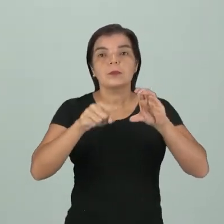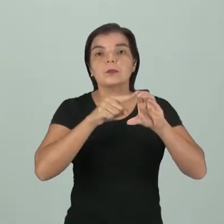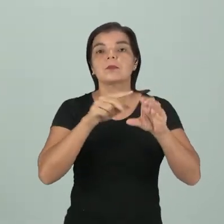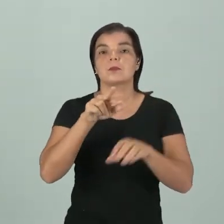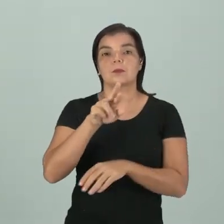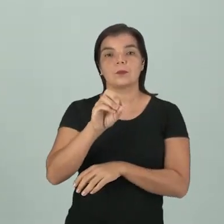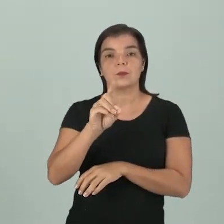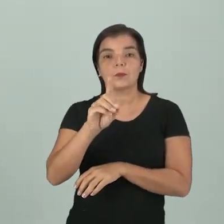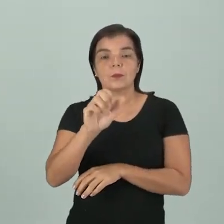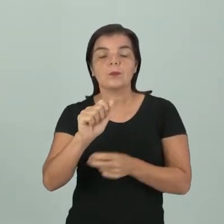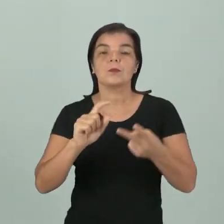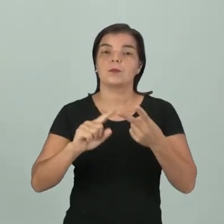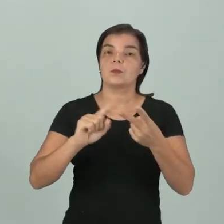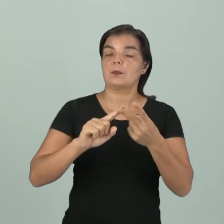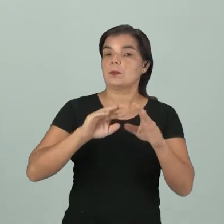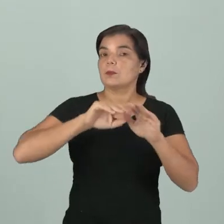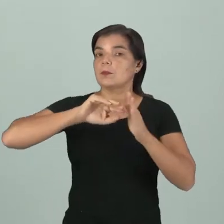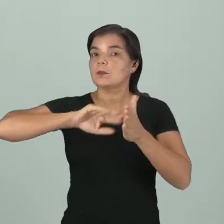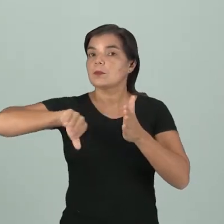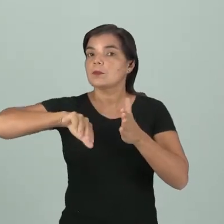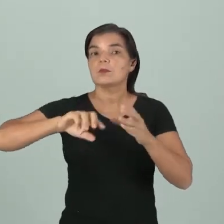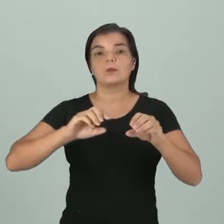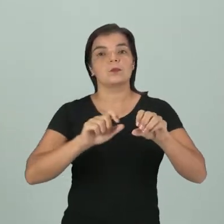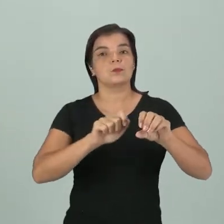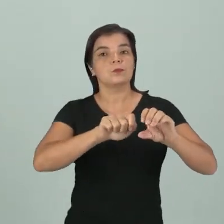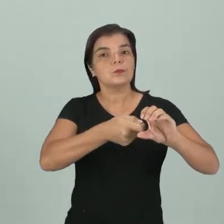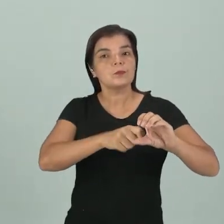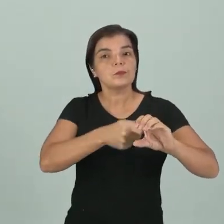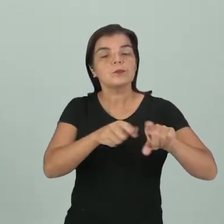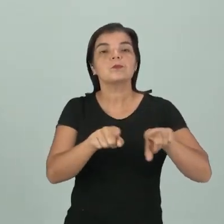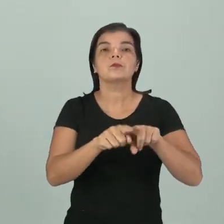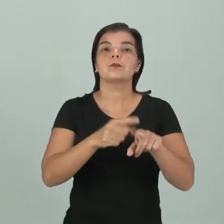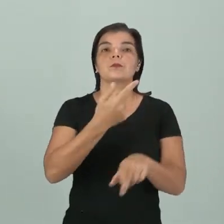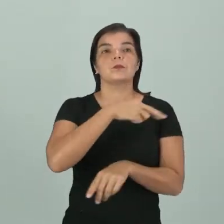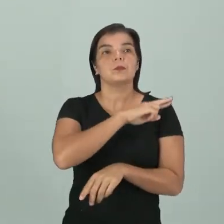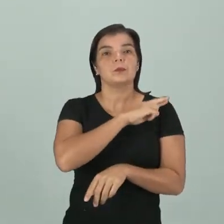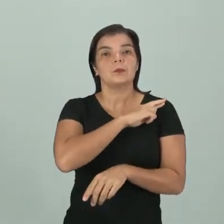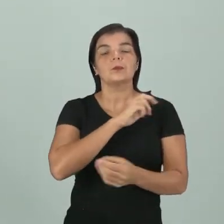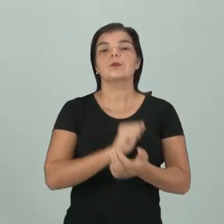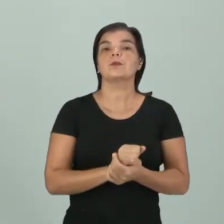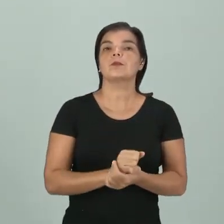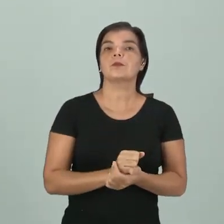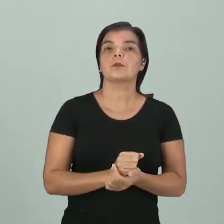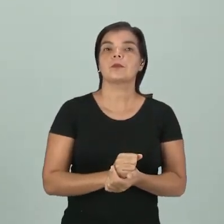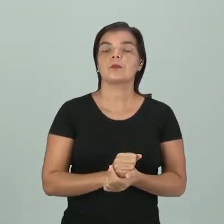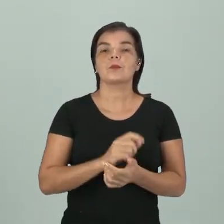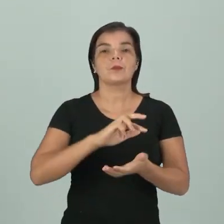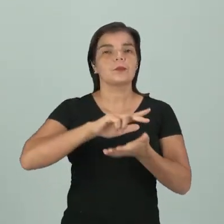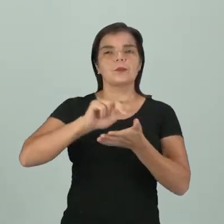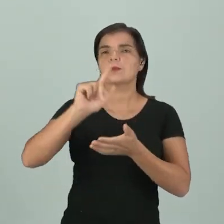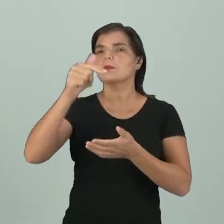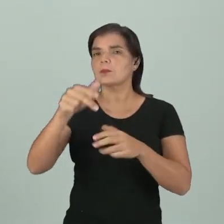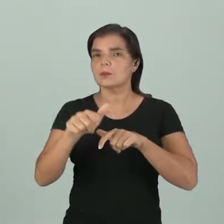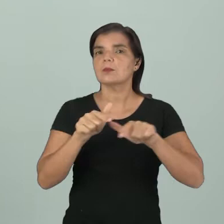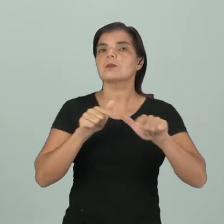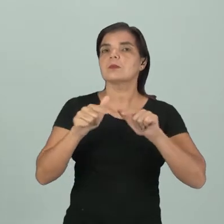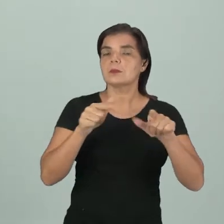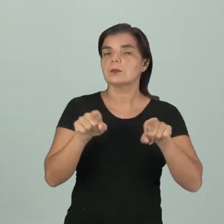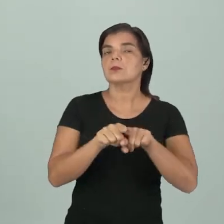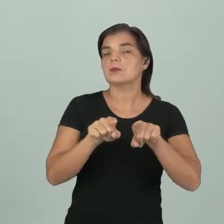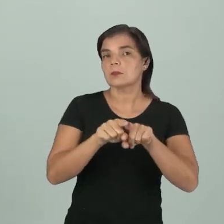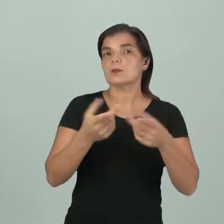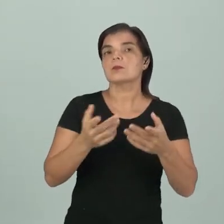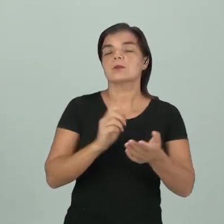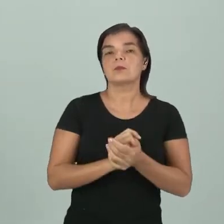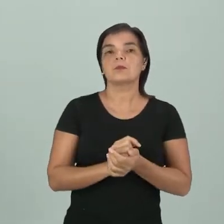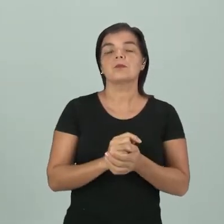outra pessoa era responsável por separar os parafusos, outra pessoa era responsável por, enfim, criar